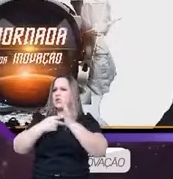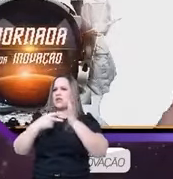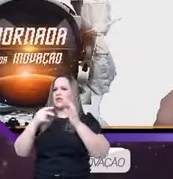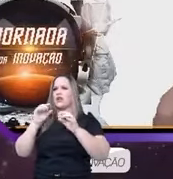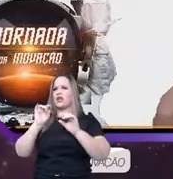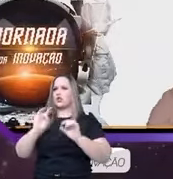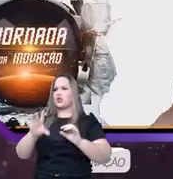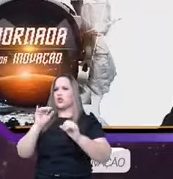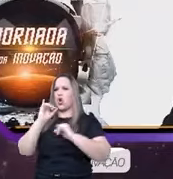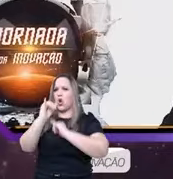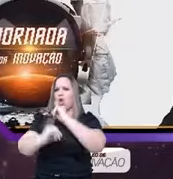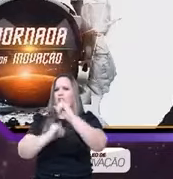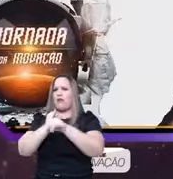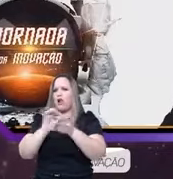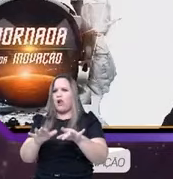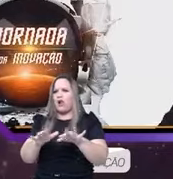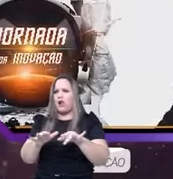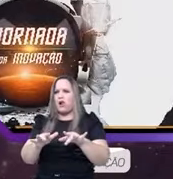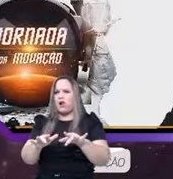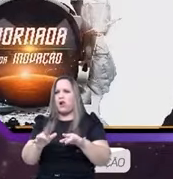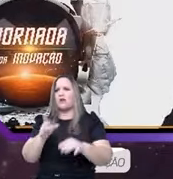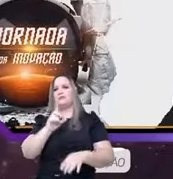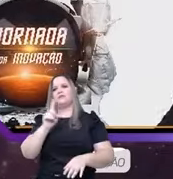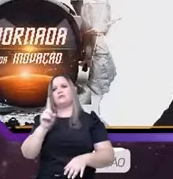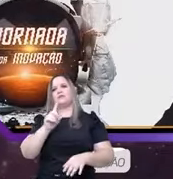informatização, mas significa, de fato,